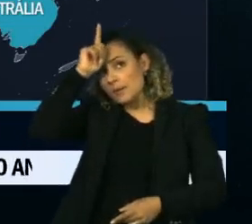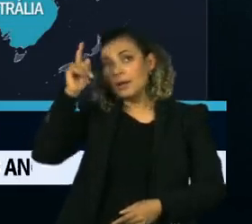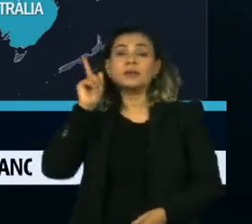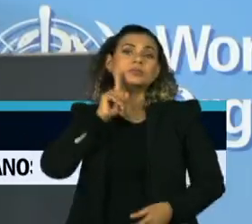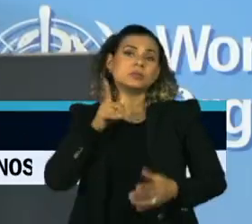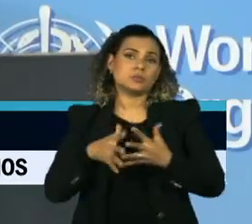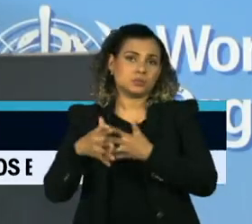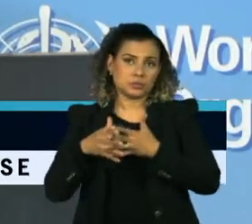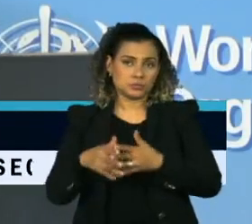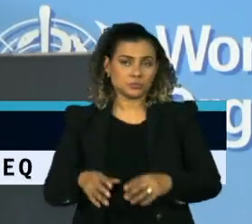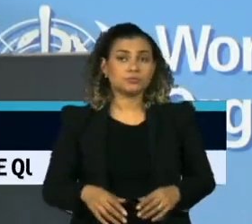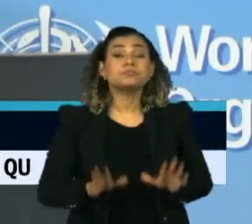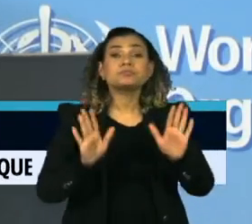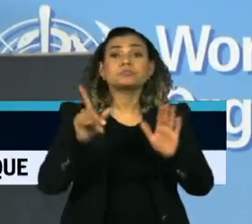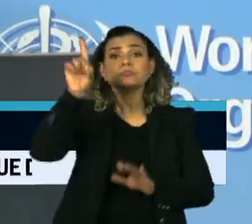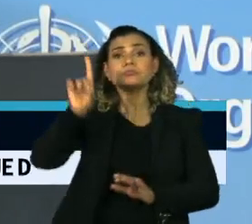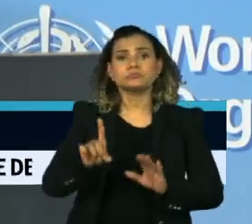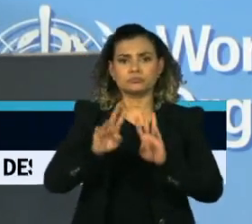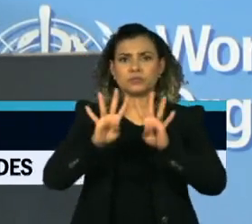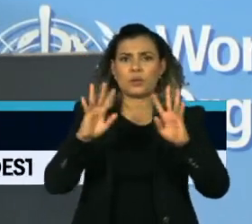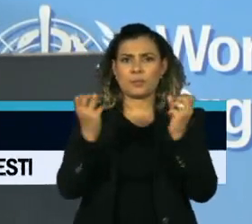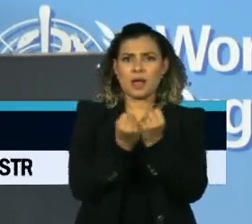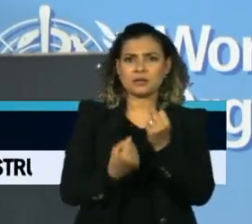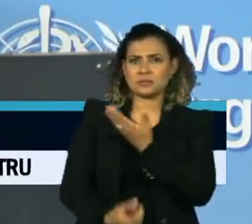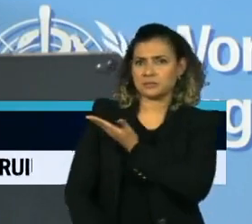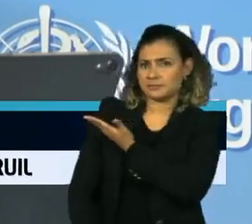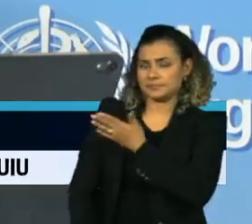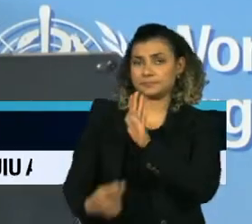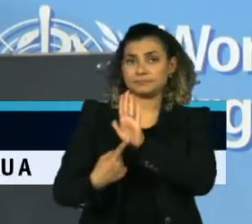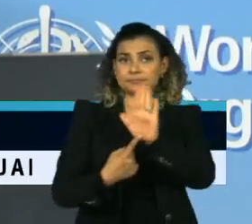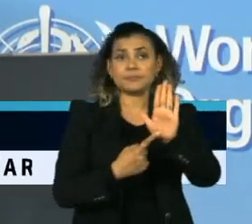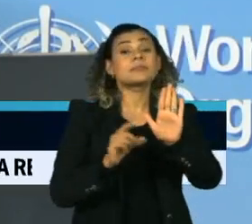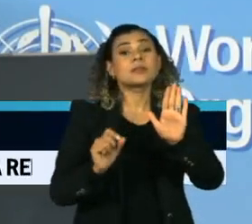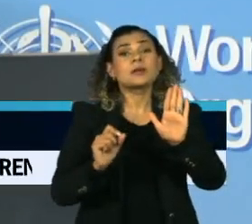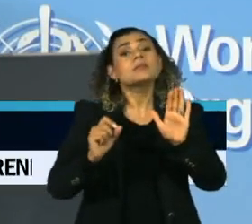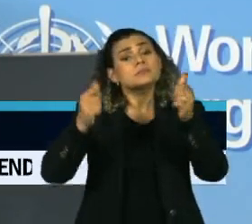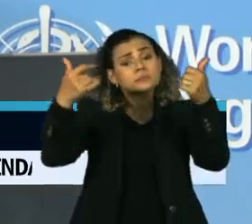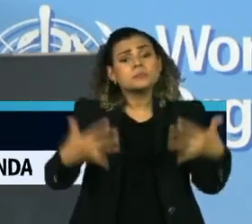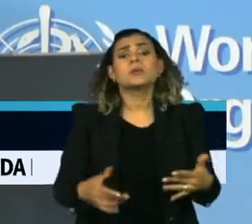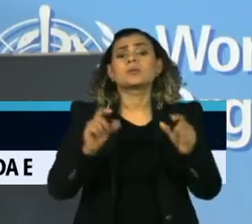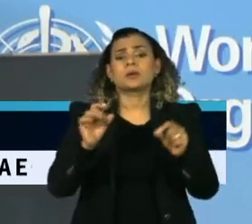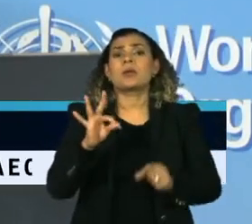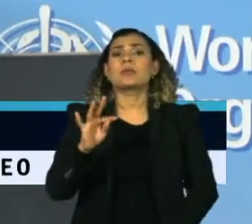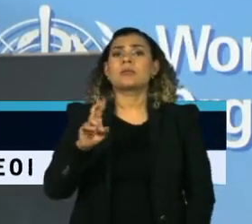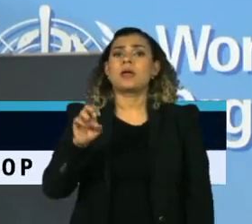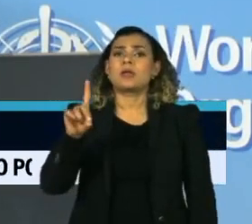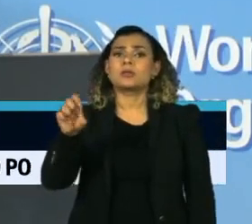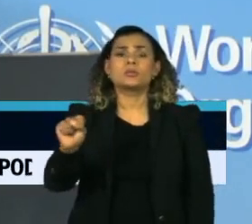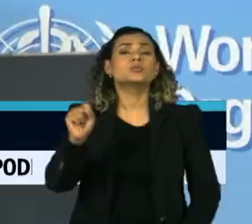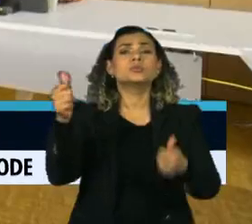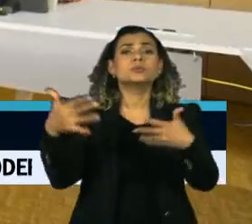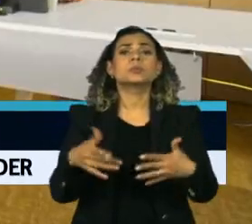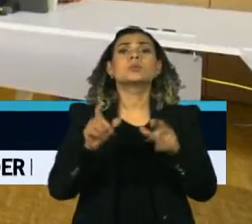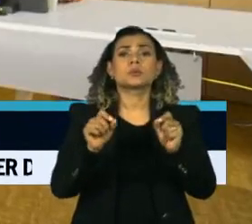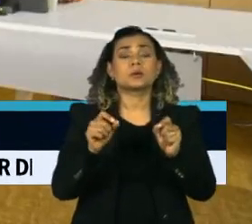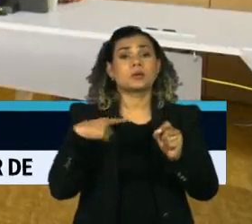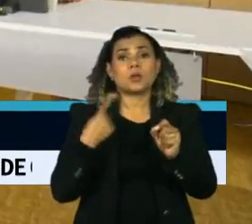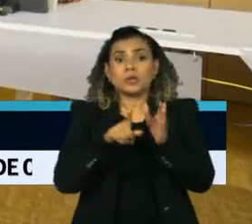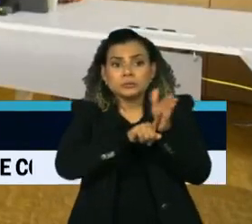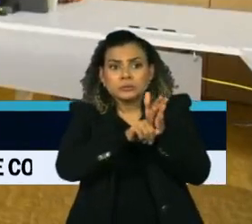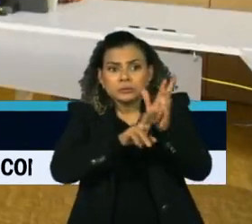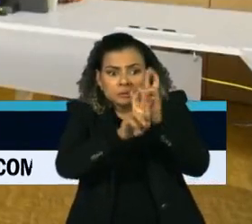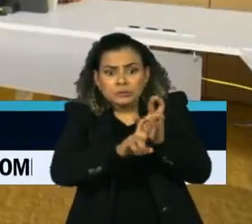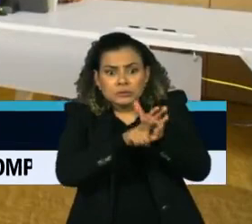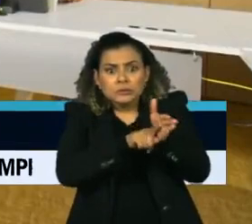e Estados Unidos o diretor-geral da Organização Mundial da Saúde tedros adhanom afirmou que o ms monitora de perto